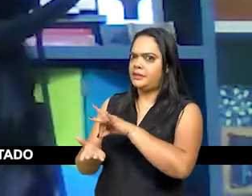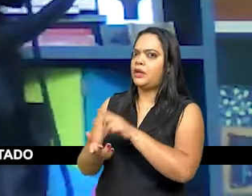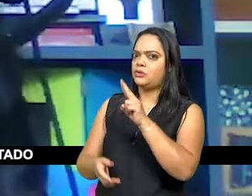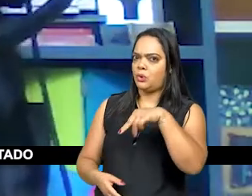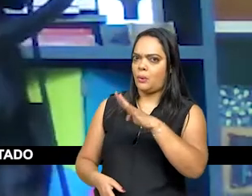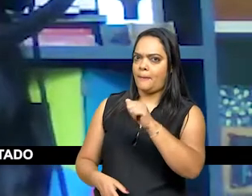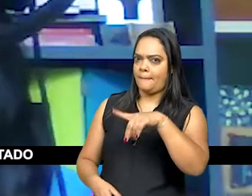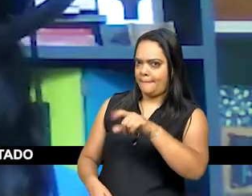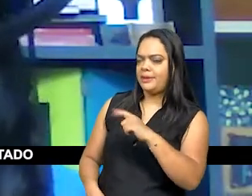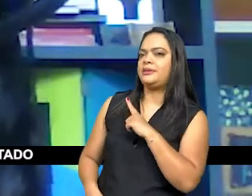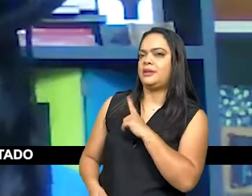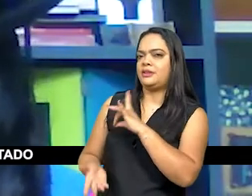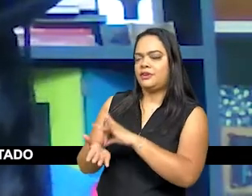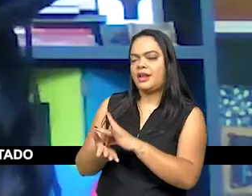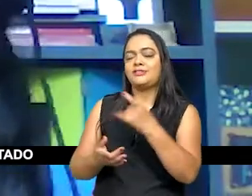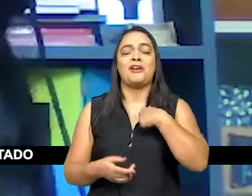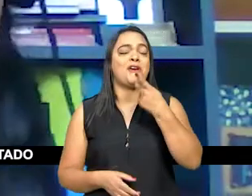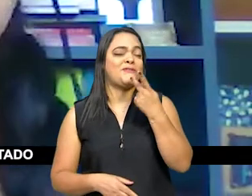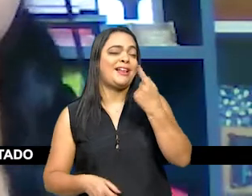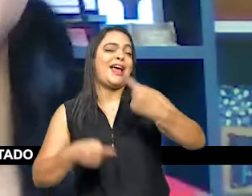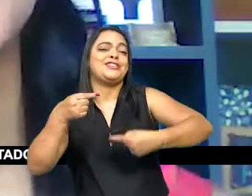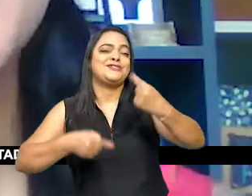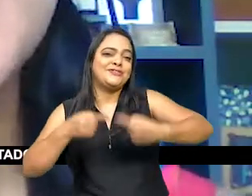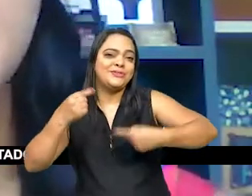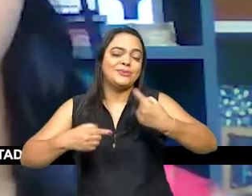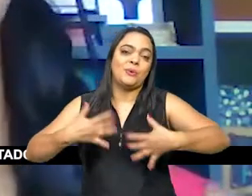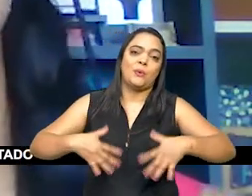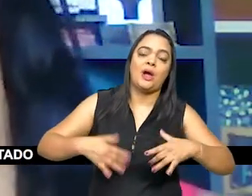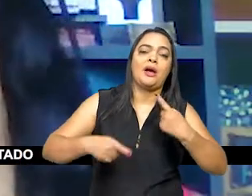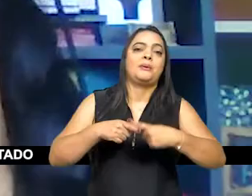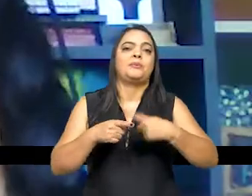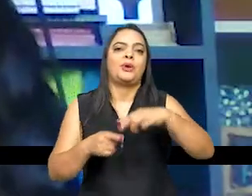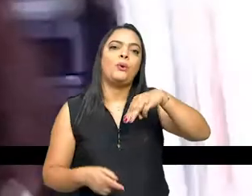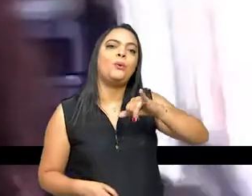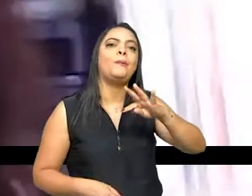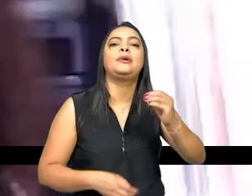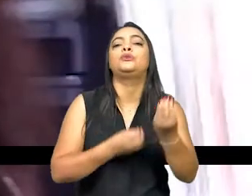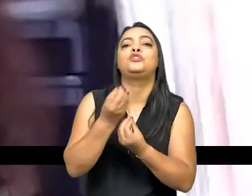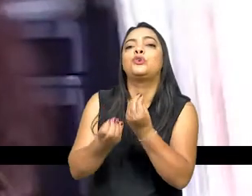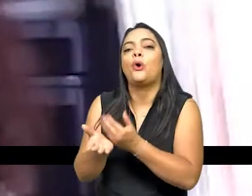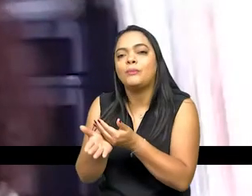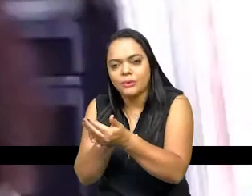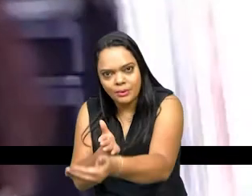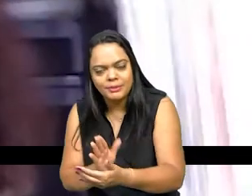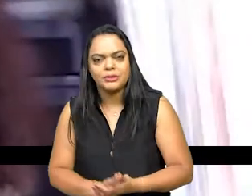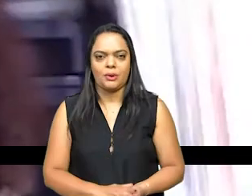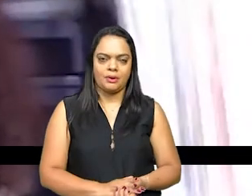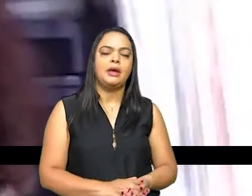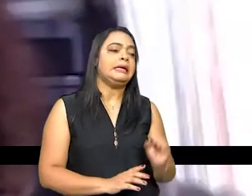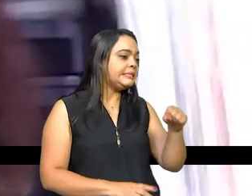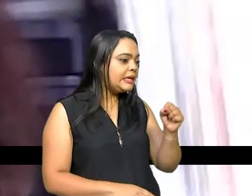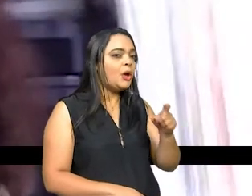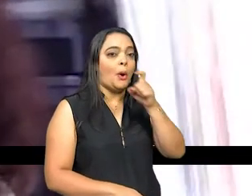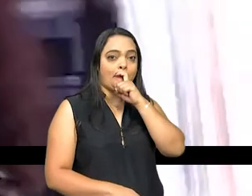ela tem. O que eu disse que é bafônico é o mito de origem da Umbanda está sendo revisitado. Então, o pai de santo